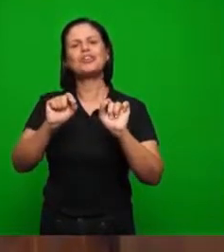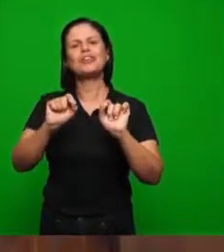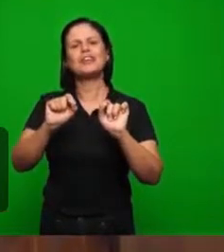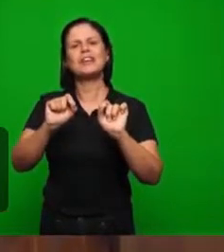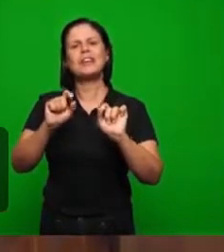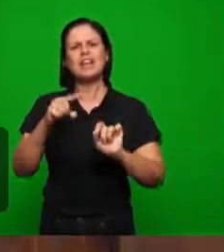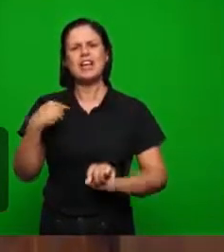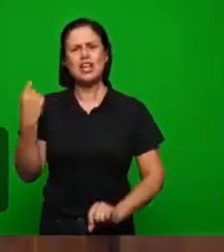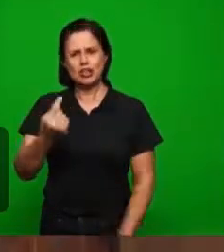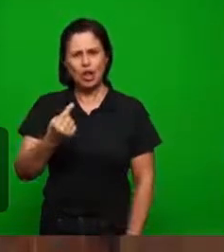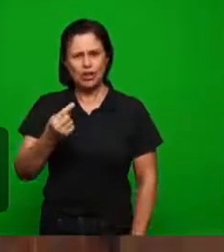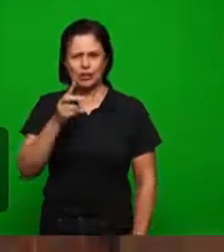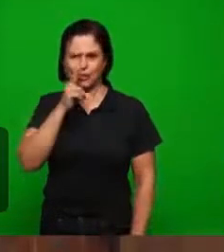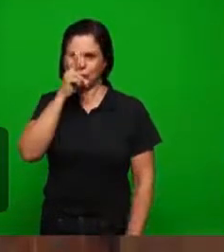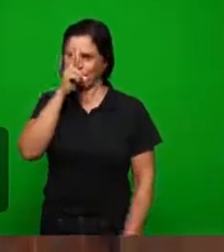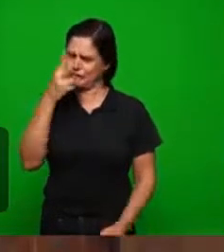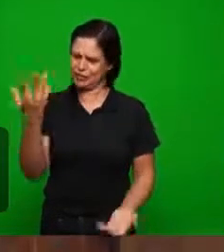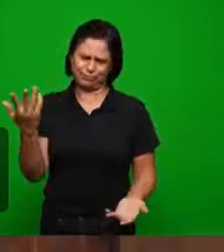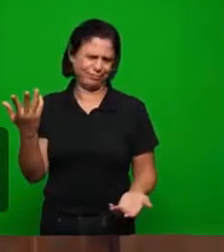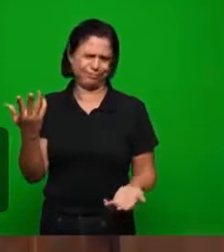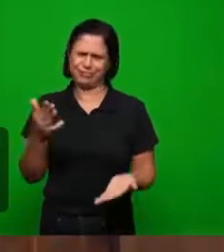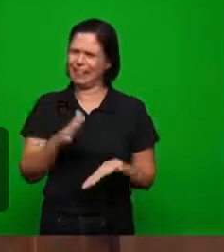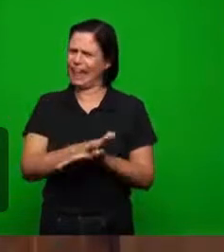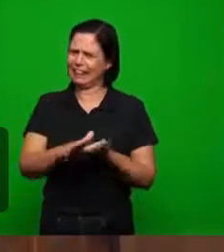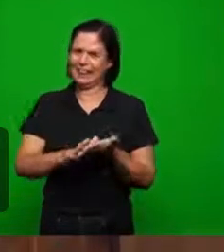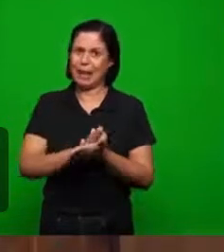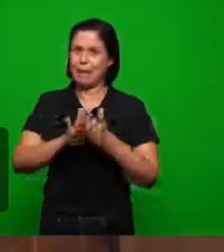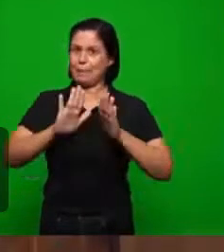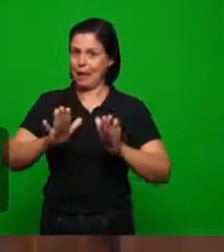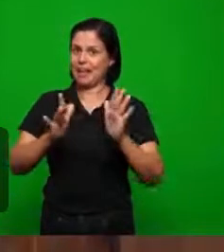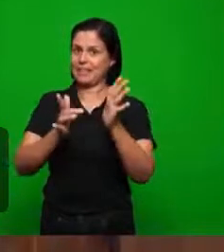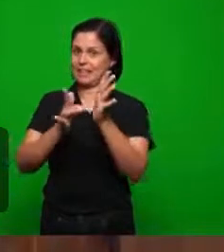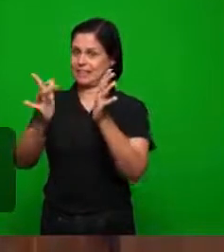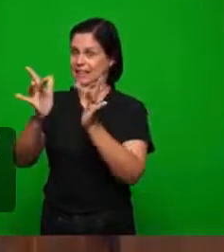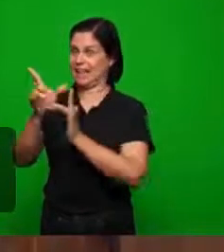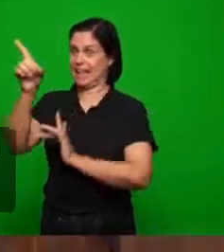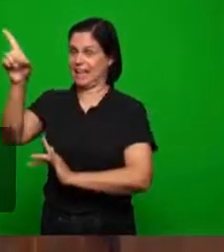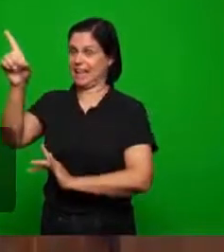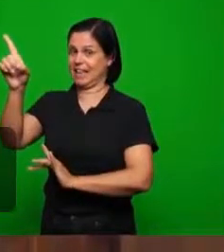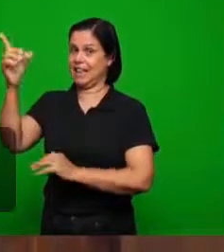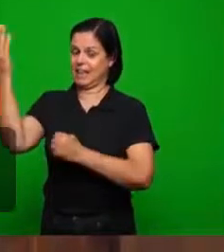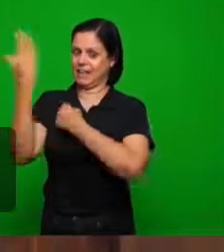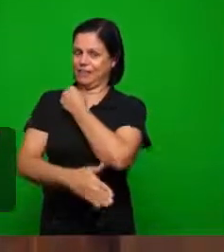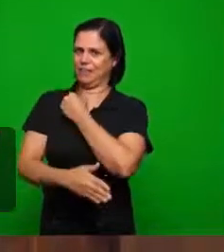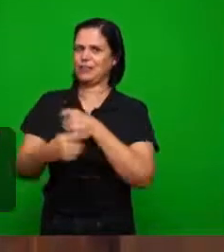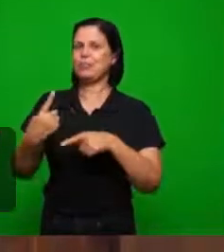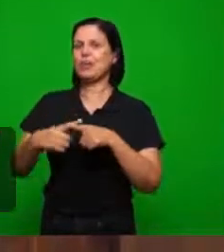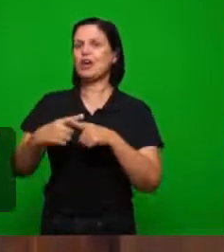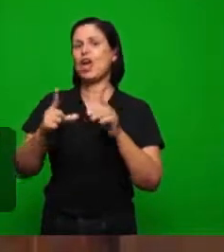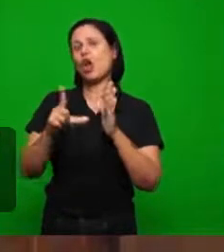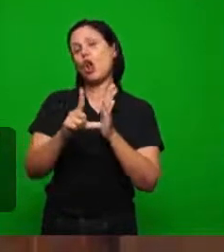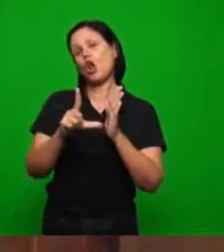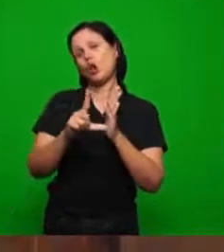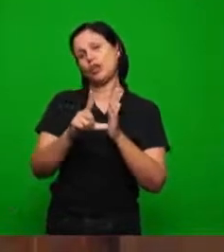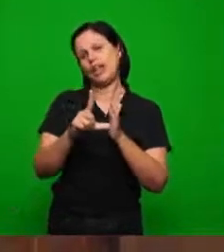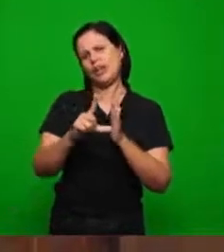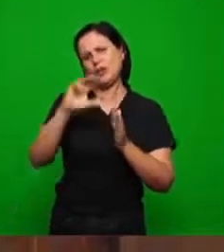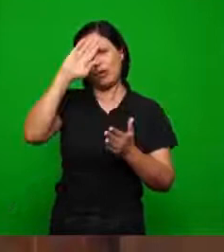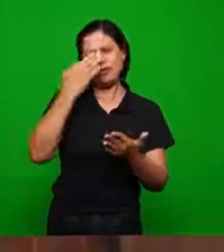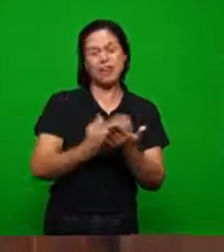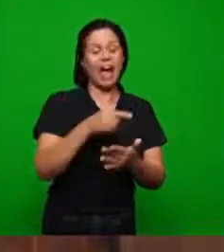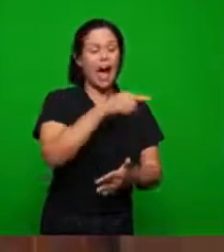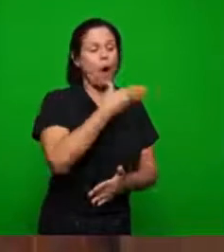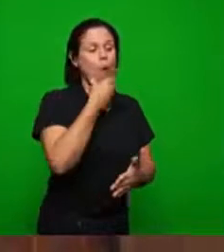a nossa força nada faz, com Cristo por defesa. Então, Lutero não estava confiado na força de um príncipe que o sequestrou